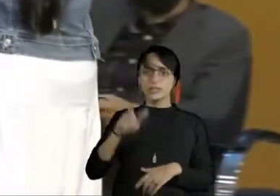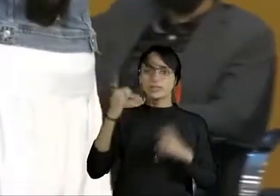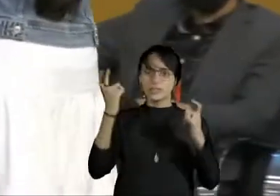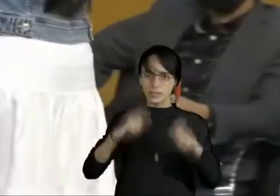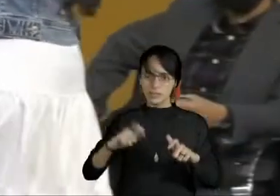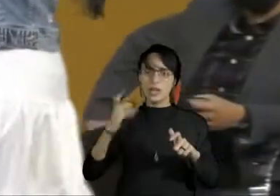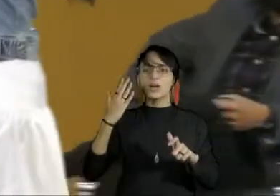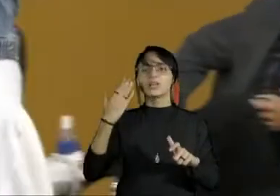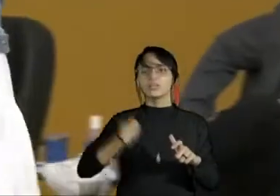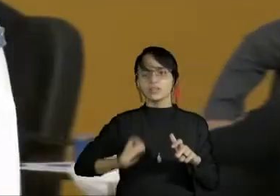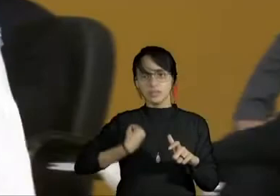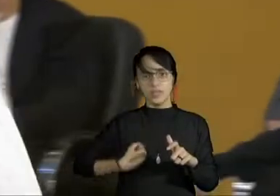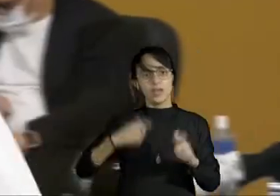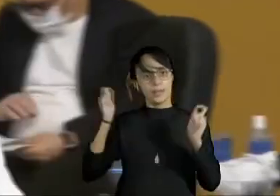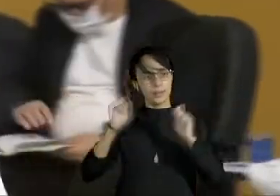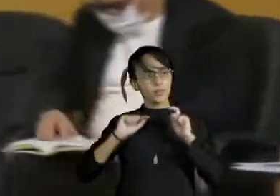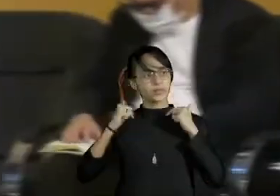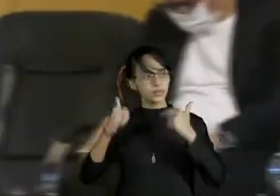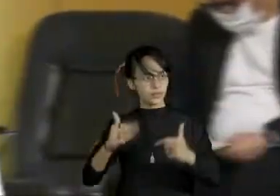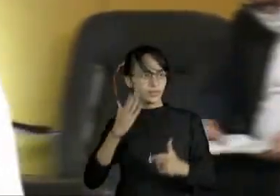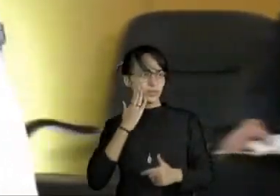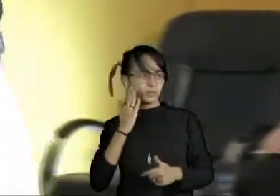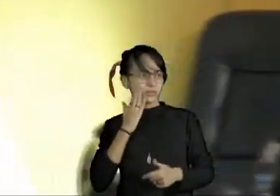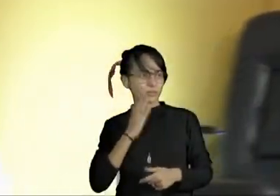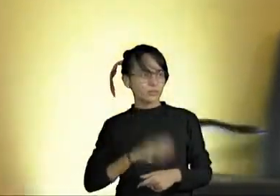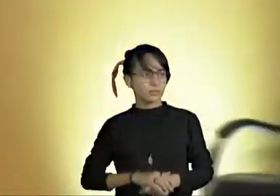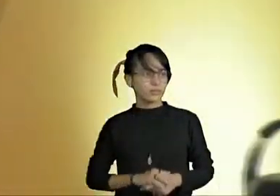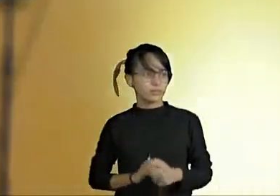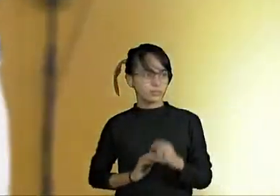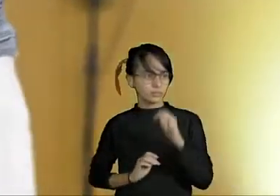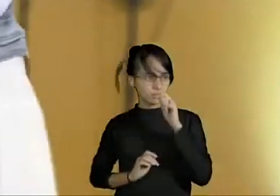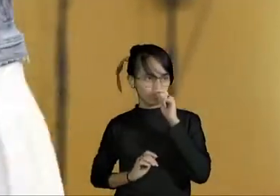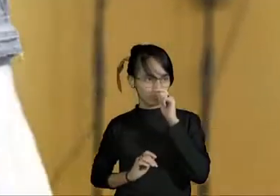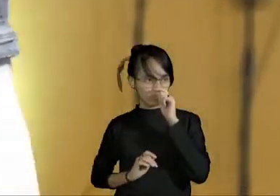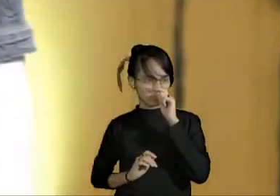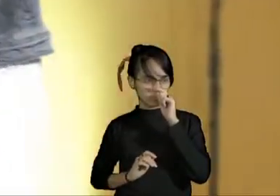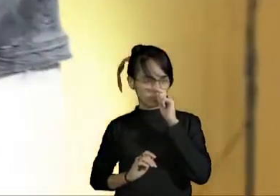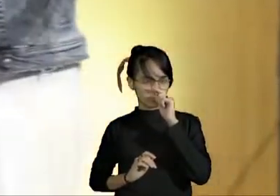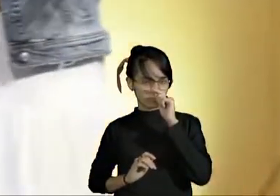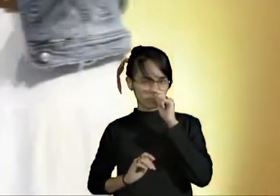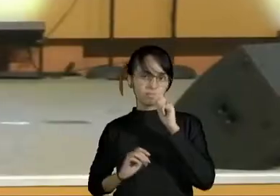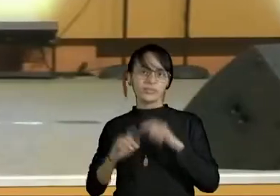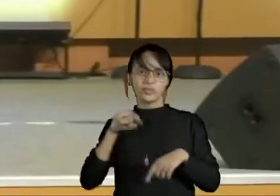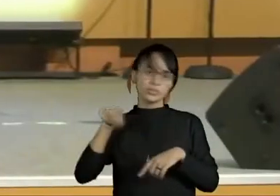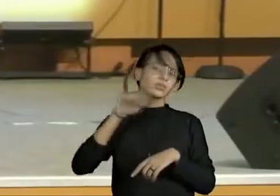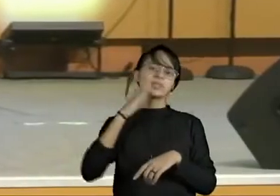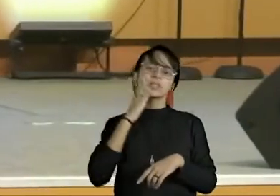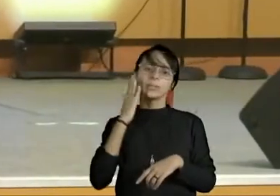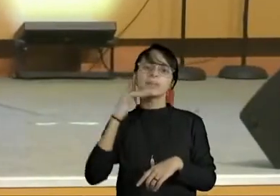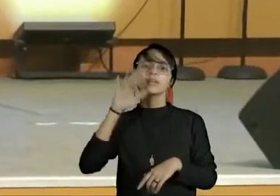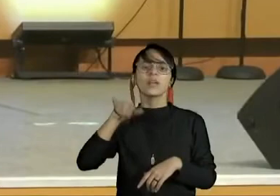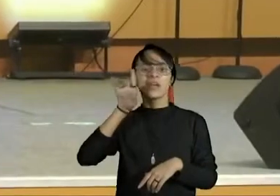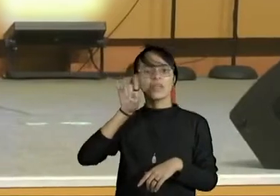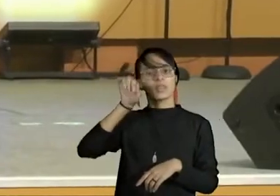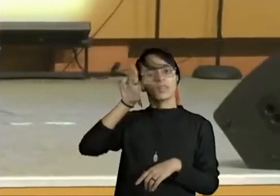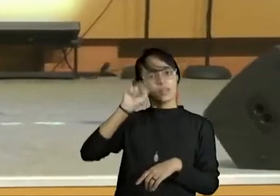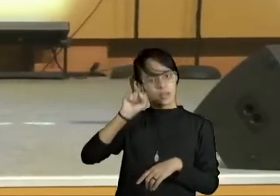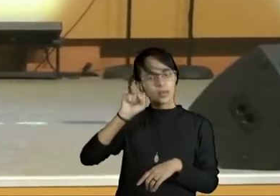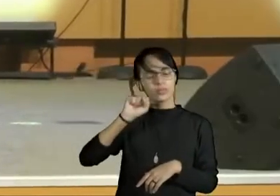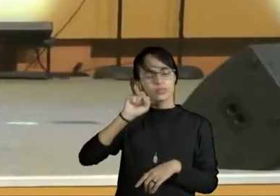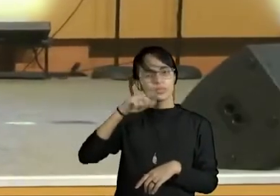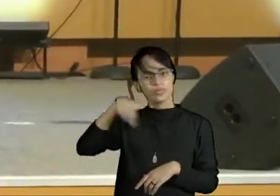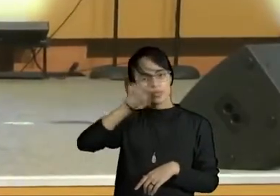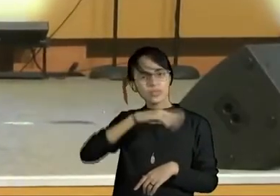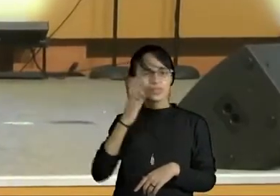e sabe o que ele pode fazer. Quando você sabe quem é Deus, e agora eu estou falando para você, quando